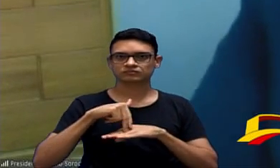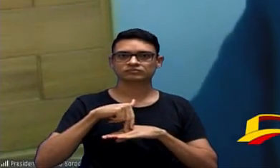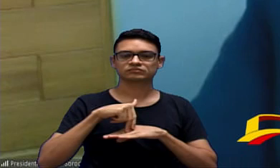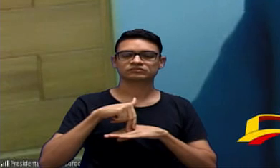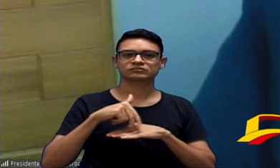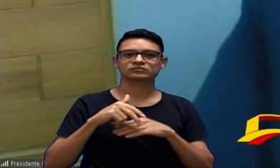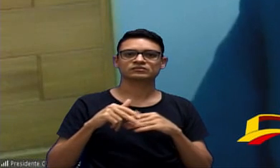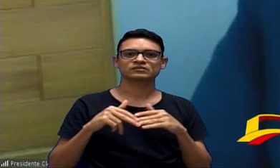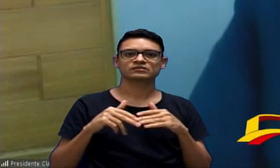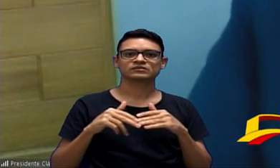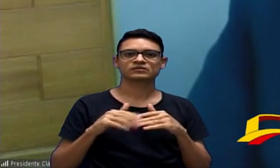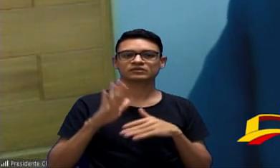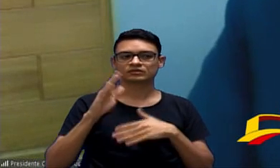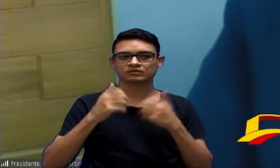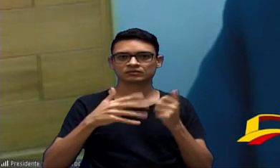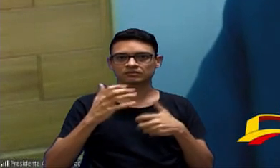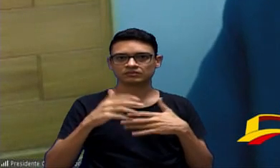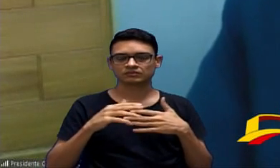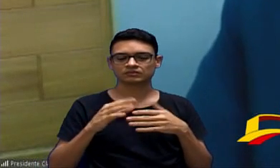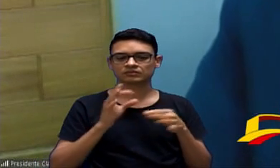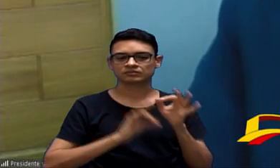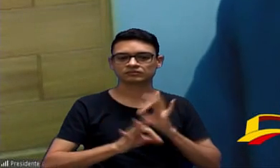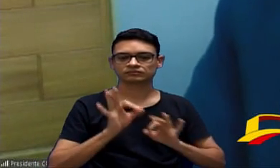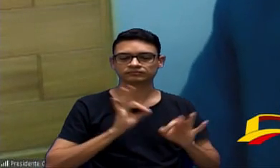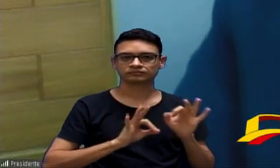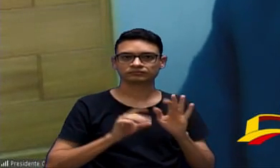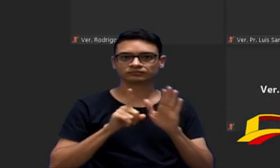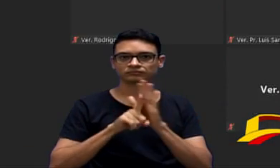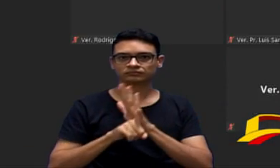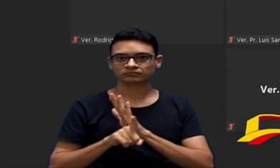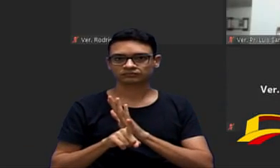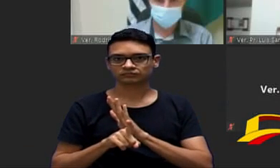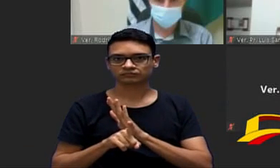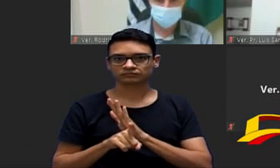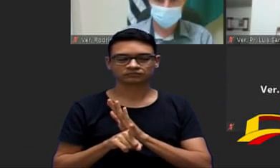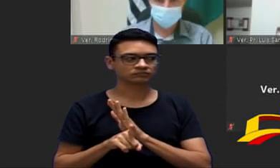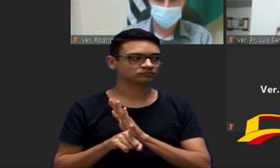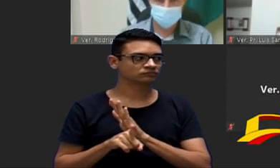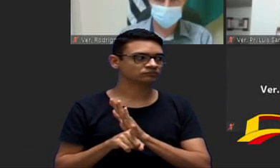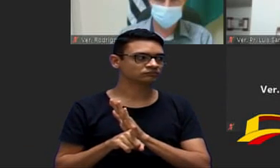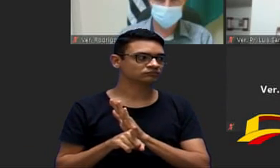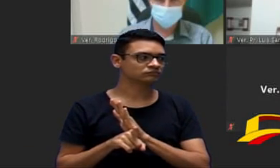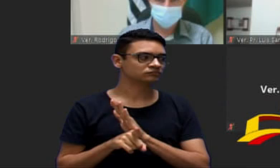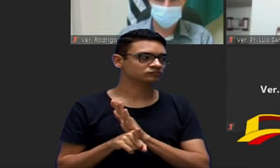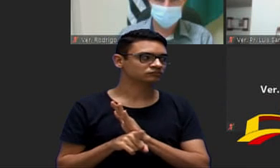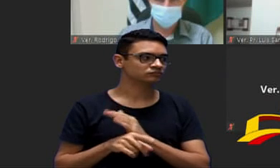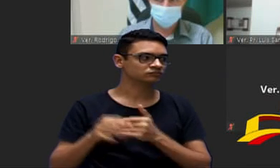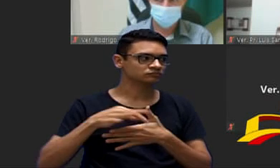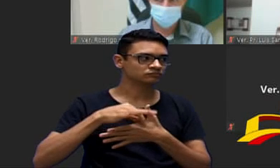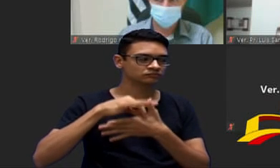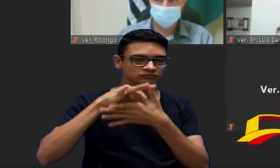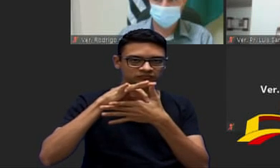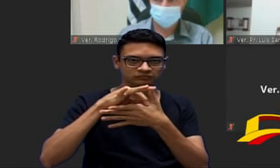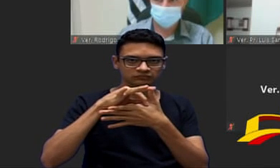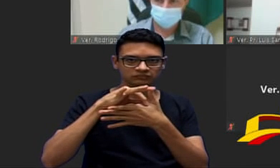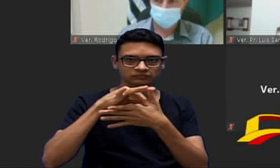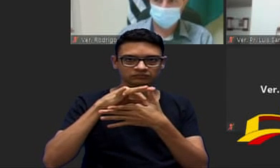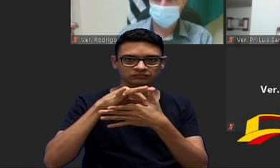aprovado. Eu gostaria de fazer uma pergunta aqui ao nosso o líder, o senhor